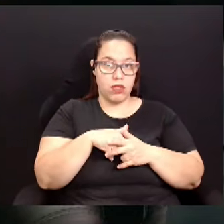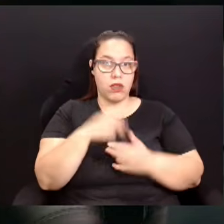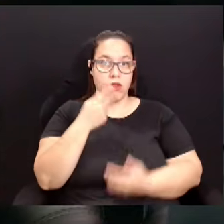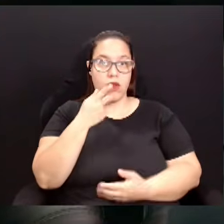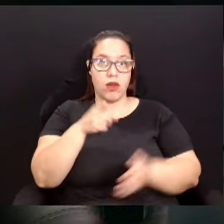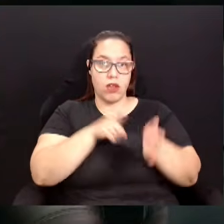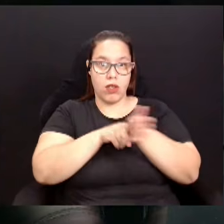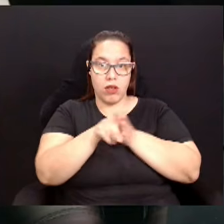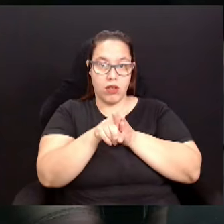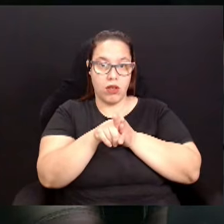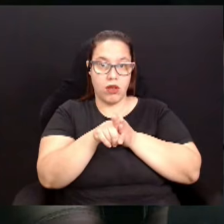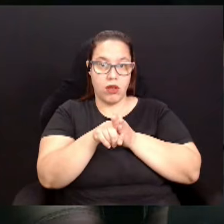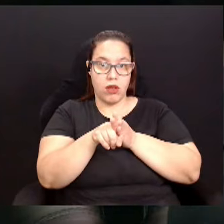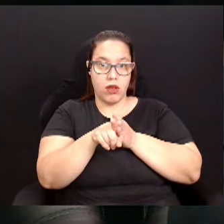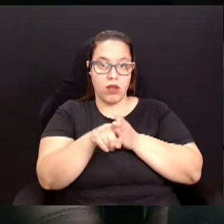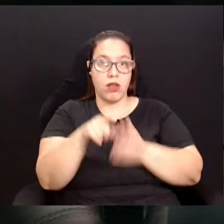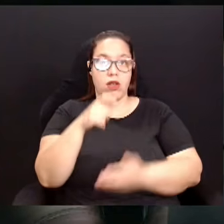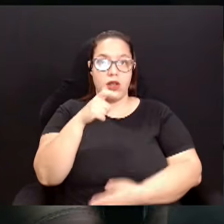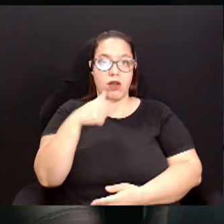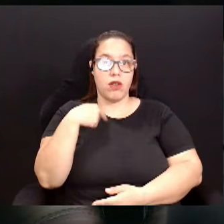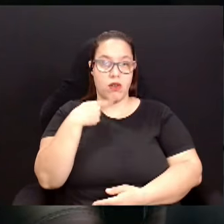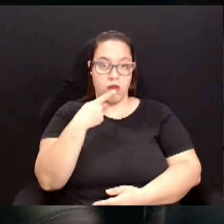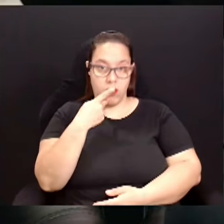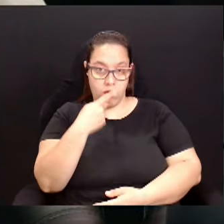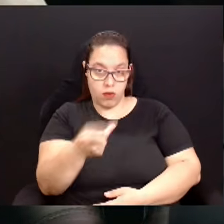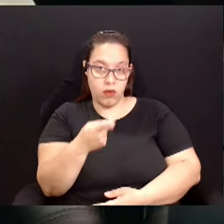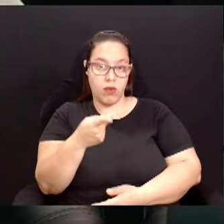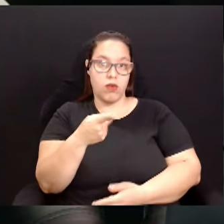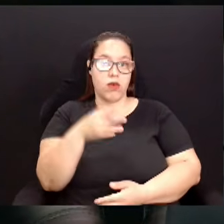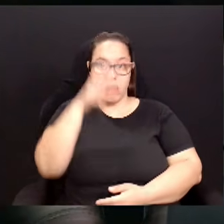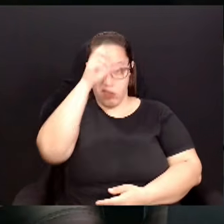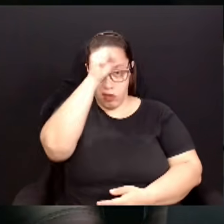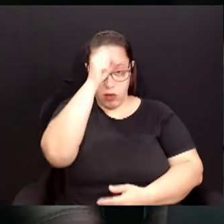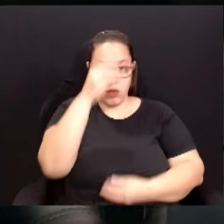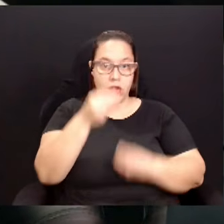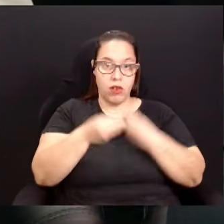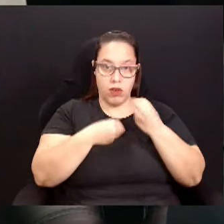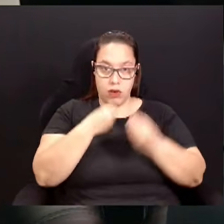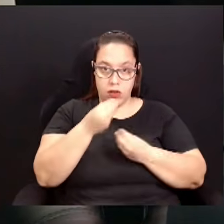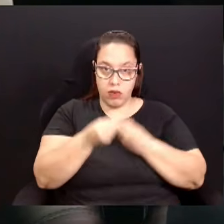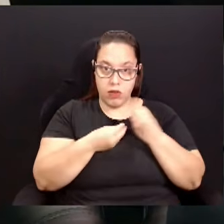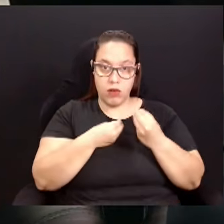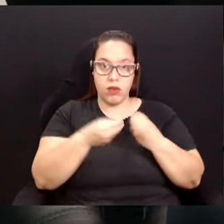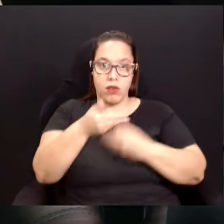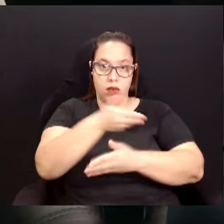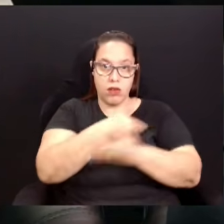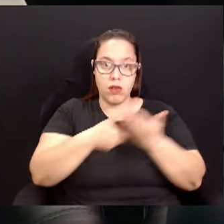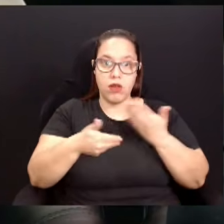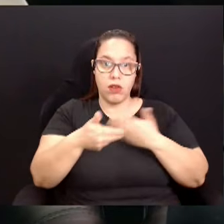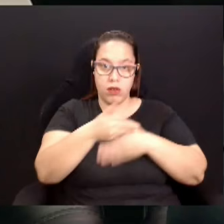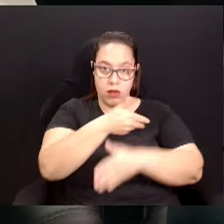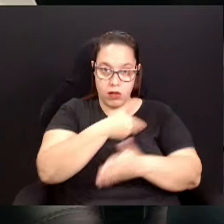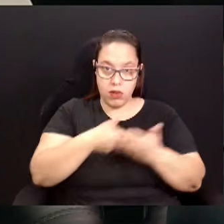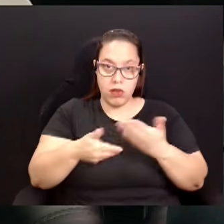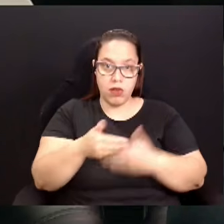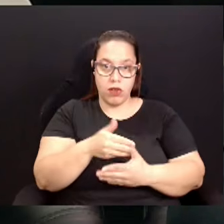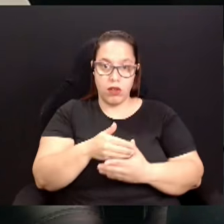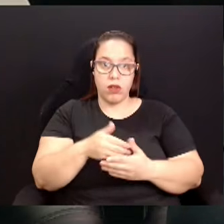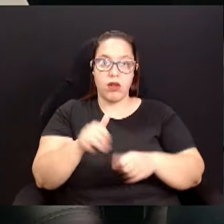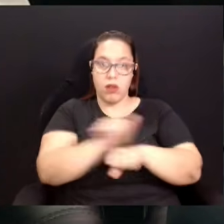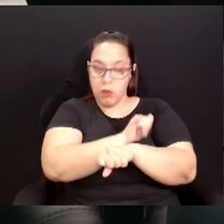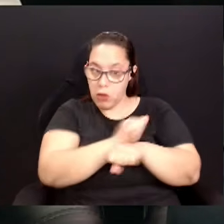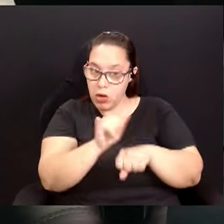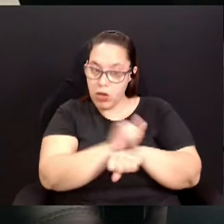se fosse ele, depois aí ele aprende como eu faço, daí a gente troca de lugar e ele, sabe, é uma estratégia, e ele